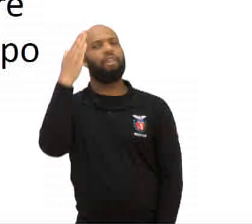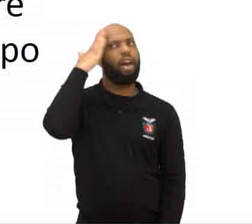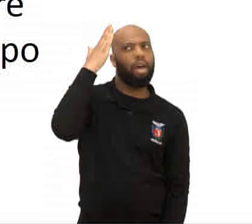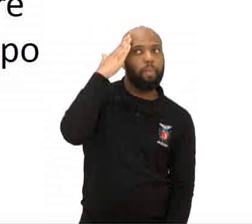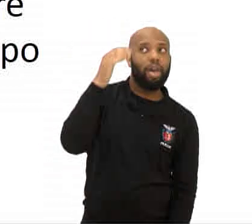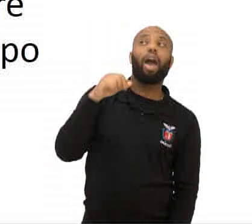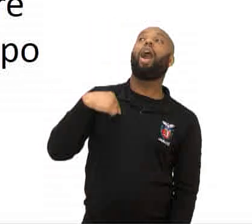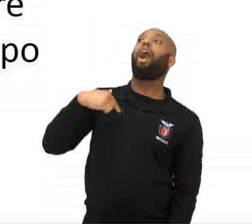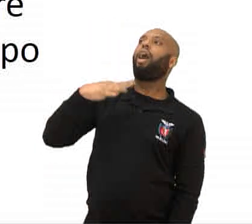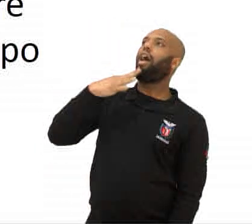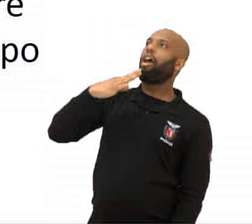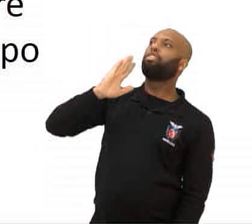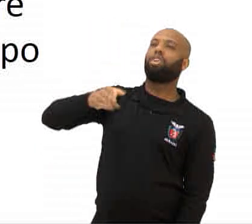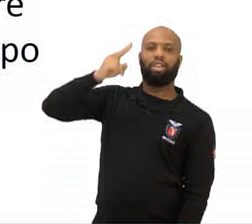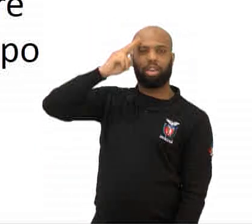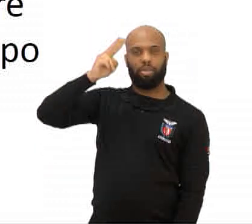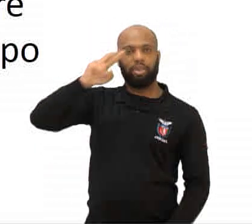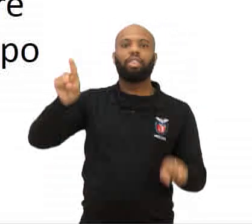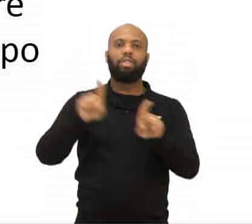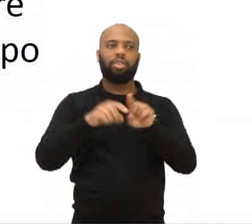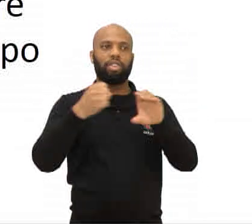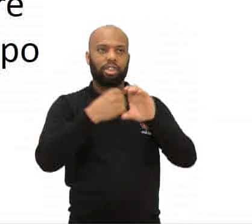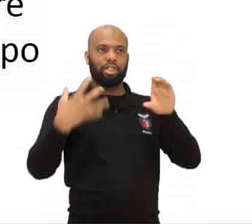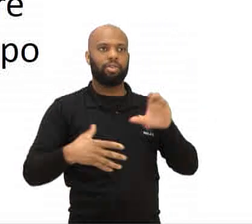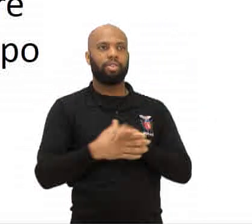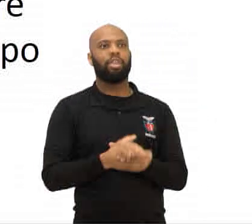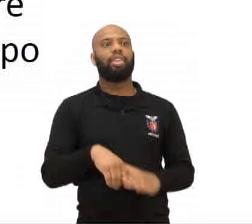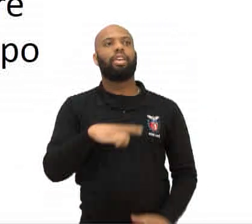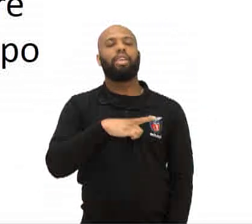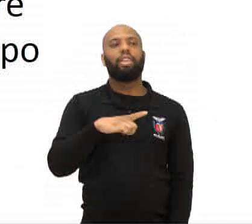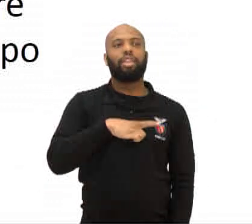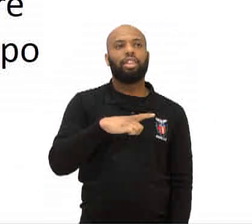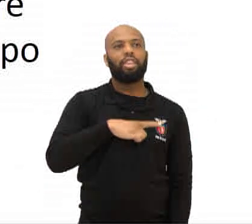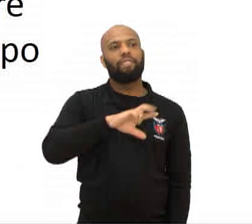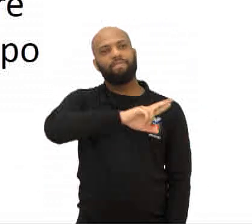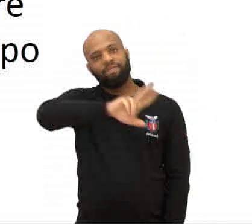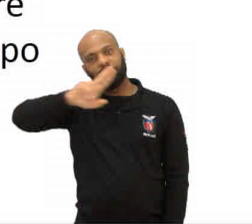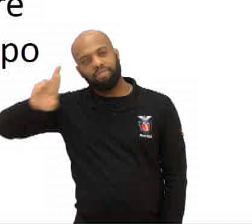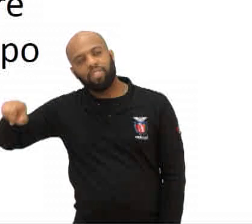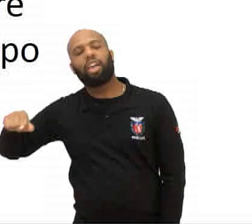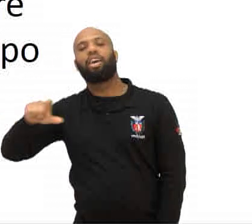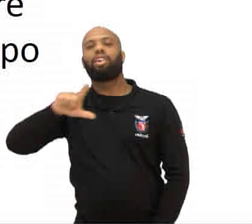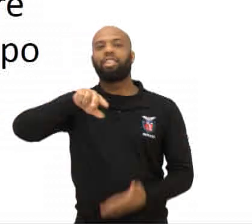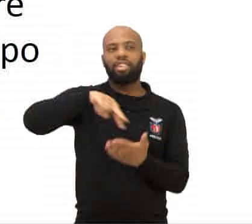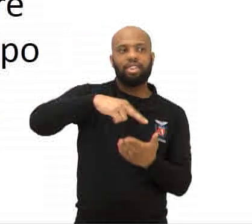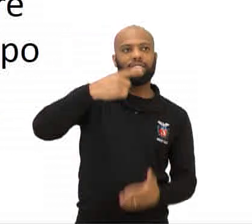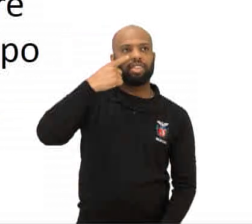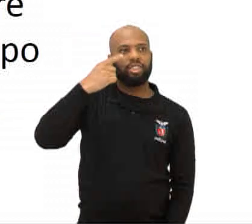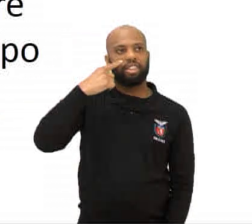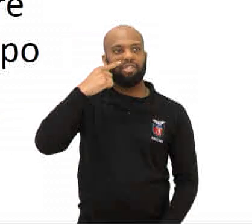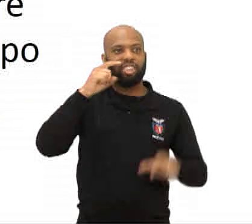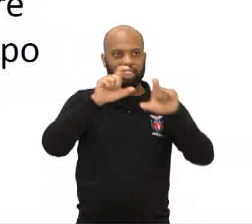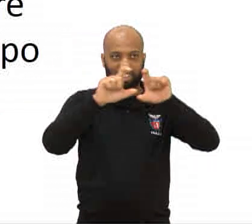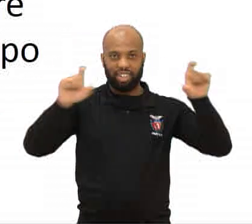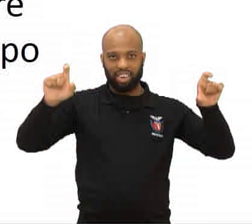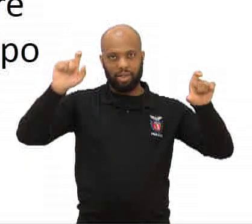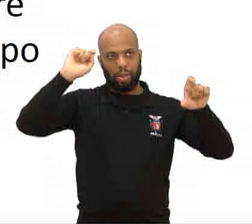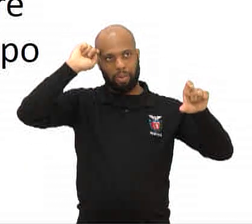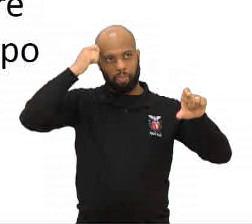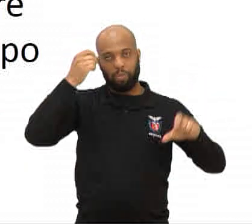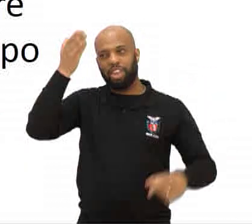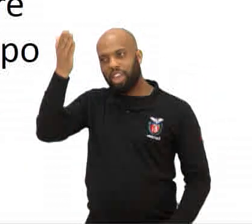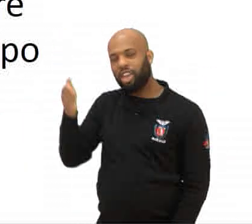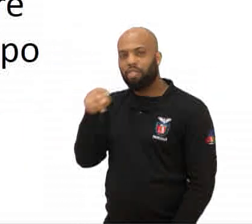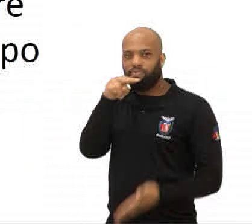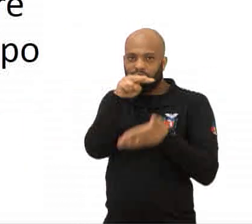quem conhece, relembrar ali essas características. Então, nós vamos ter ali desde o pau de fitas, o fandango, a